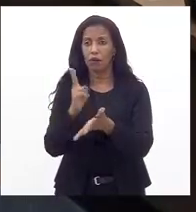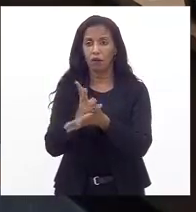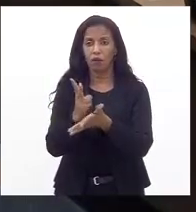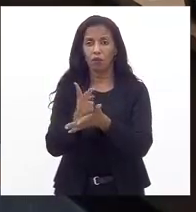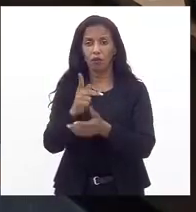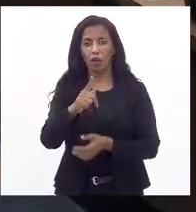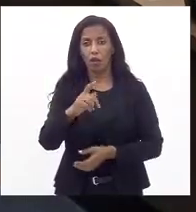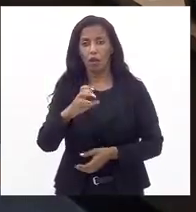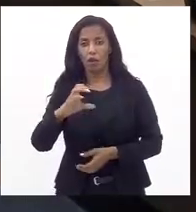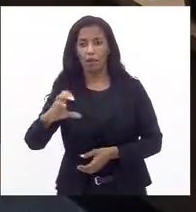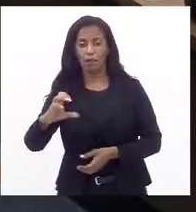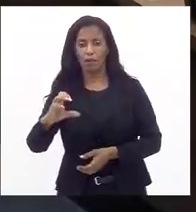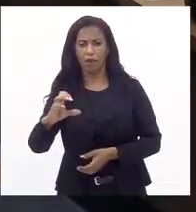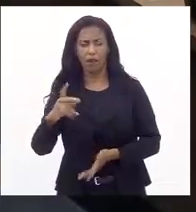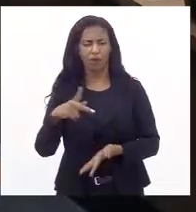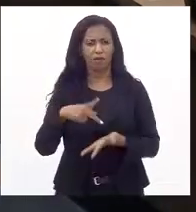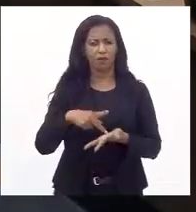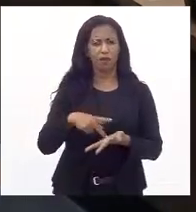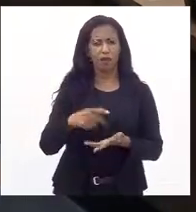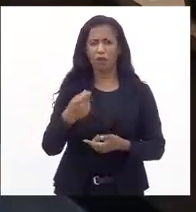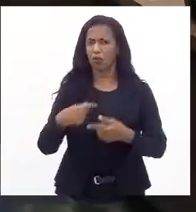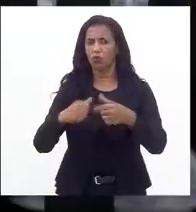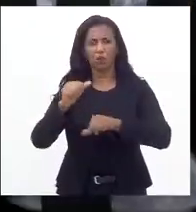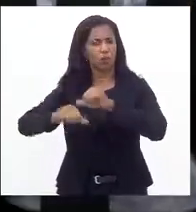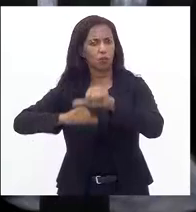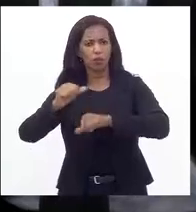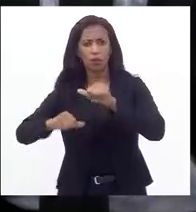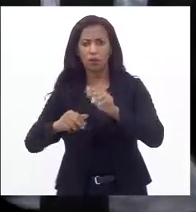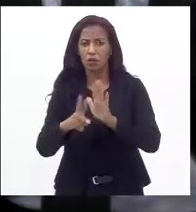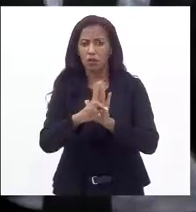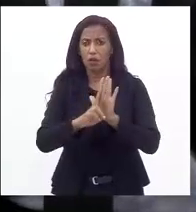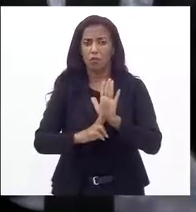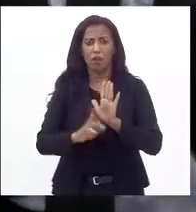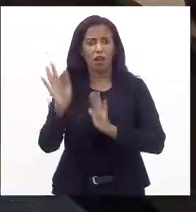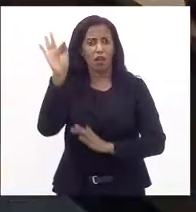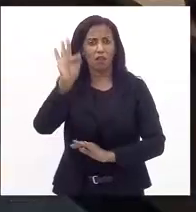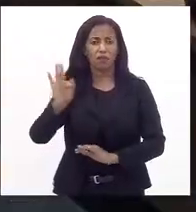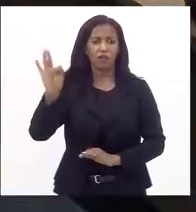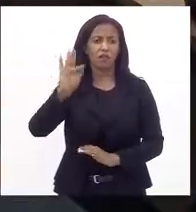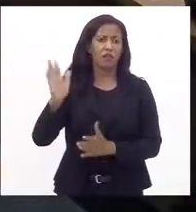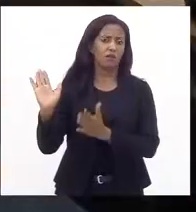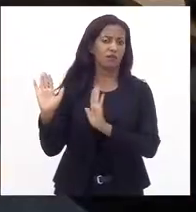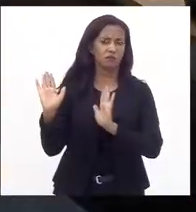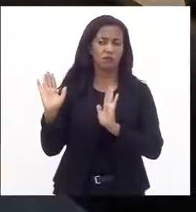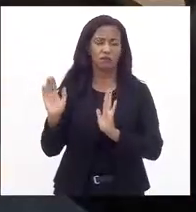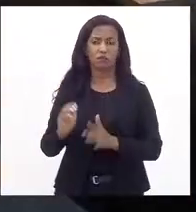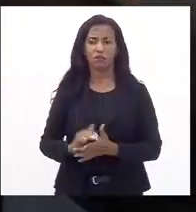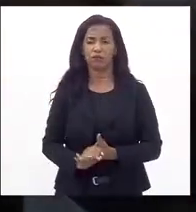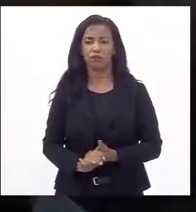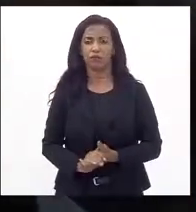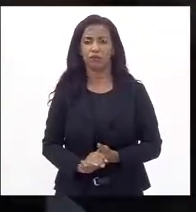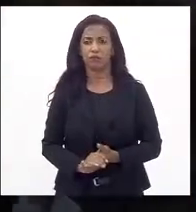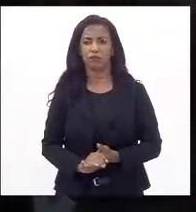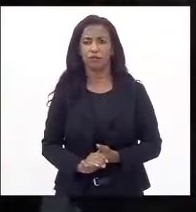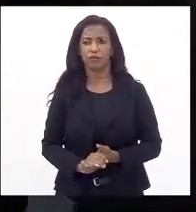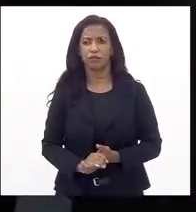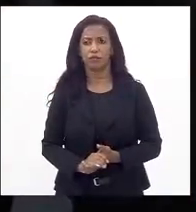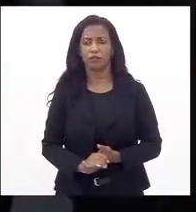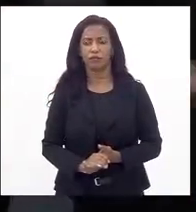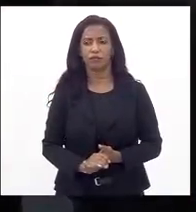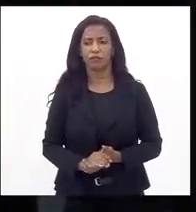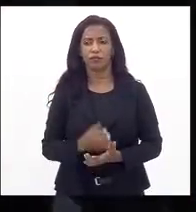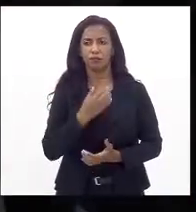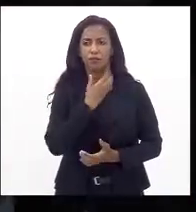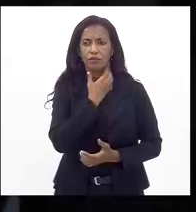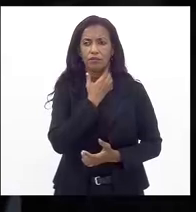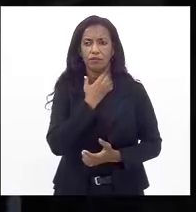que aí não tem mesmo reposição EA regra Federal É isso mesmo o seu presente eu acho Deixa eu